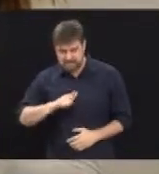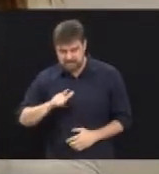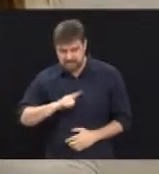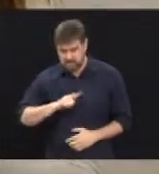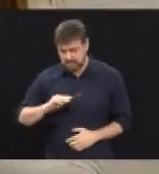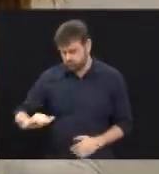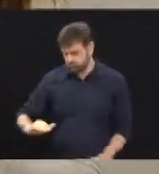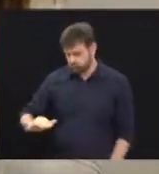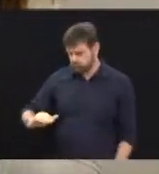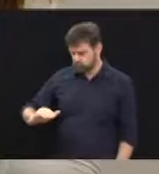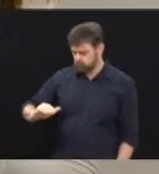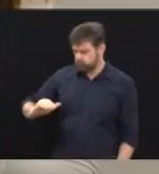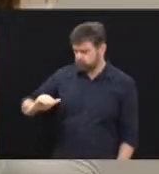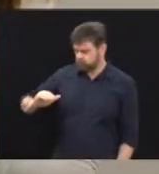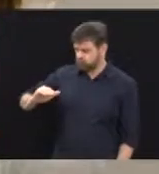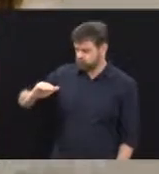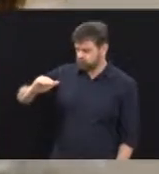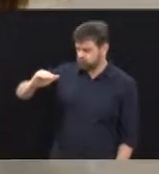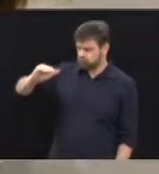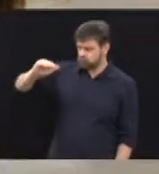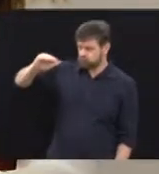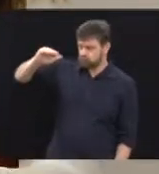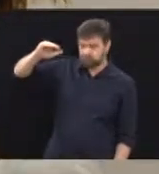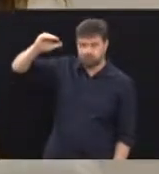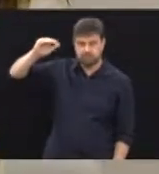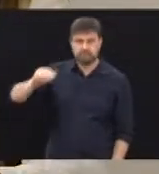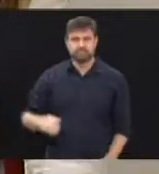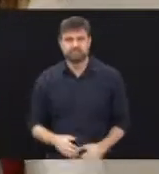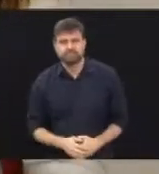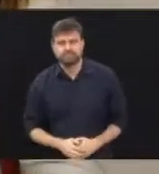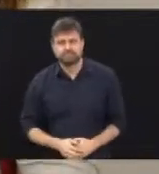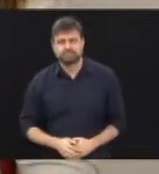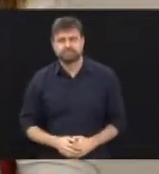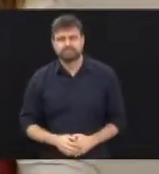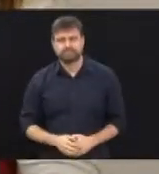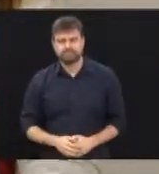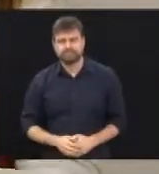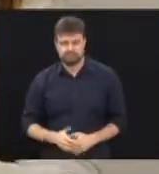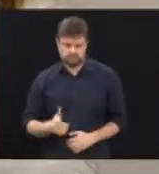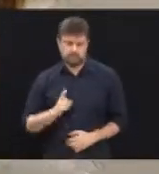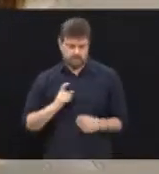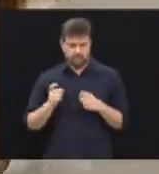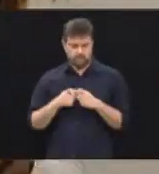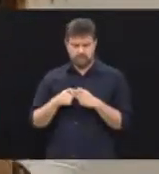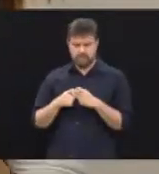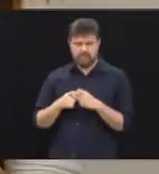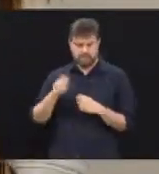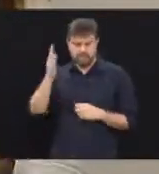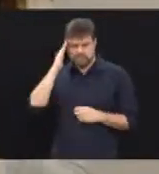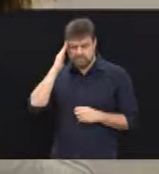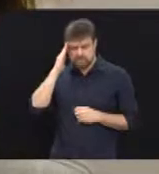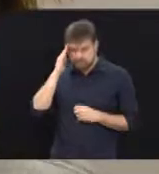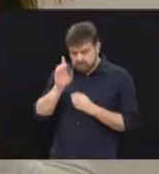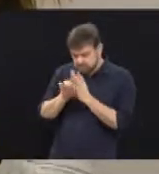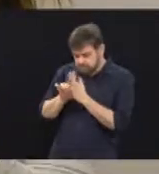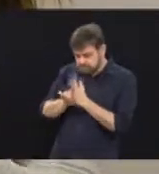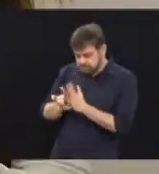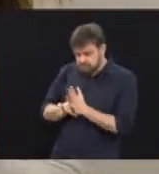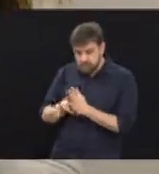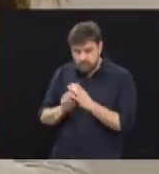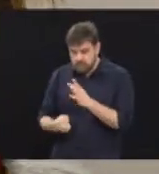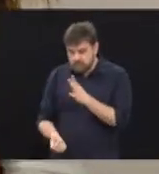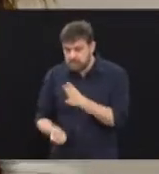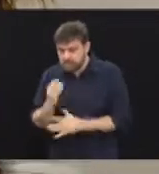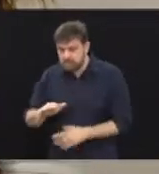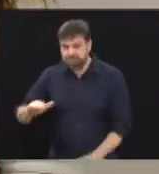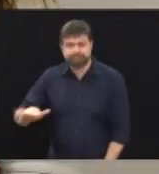linha de crescimento, né, a sua curva de crescimento, que é acompanhada por especialistas, mas pode acontecer dela